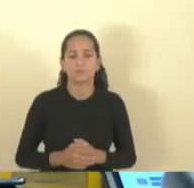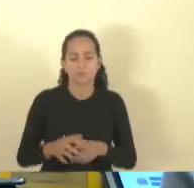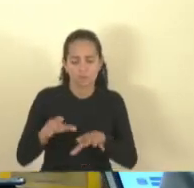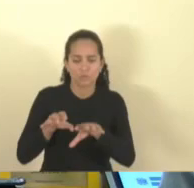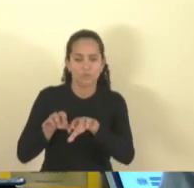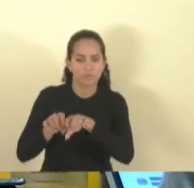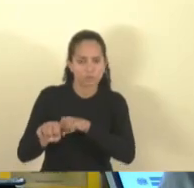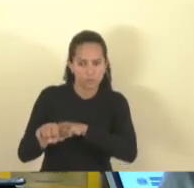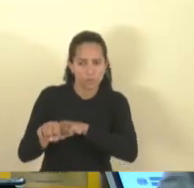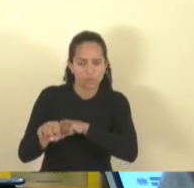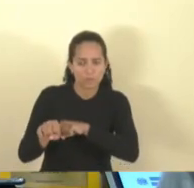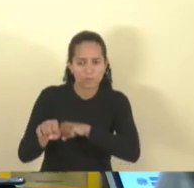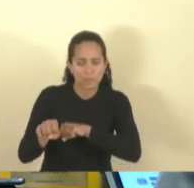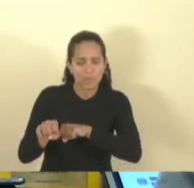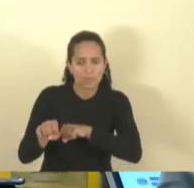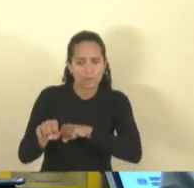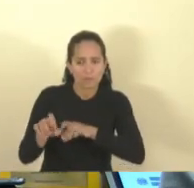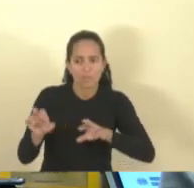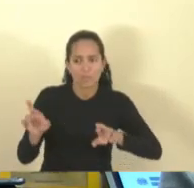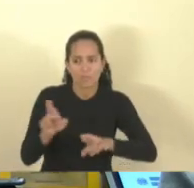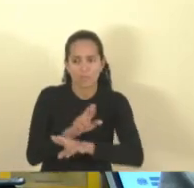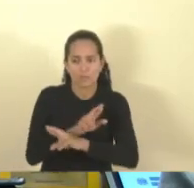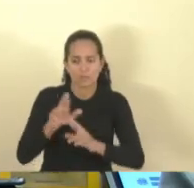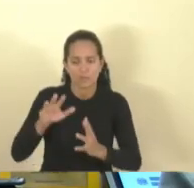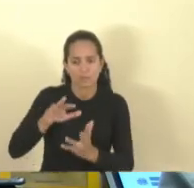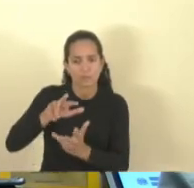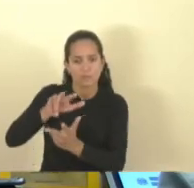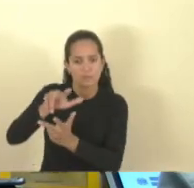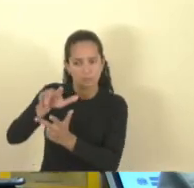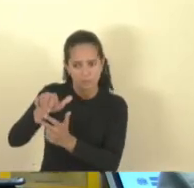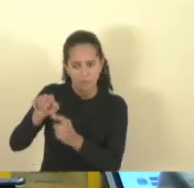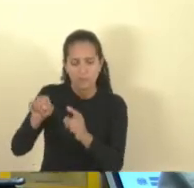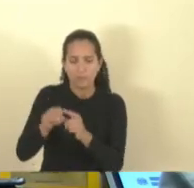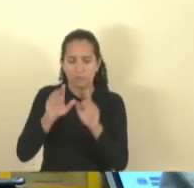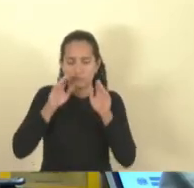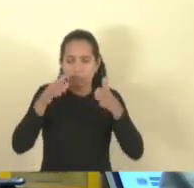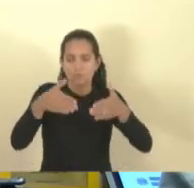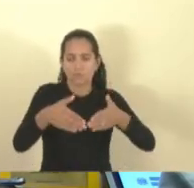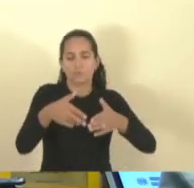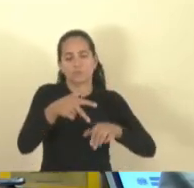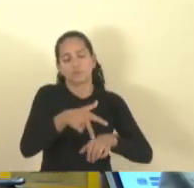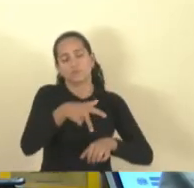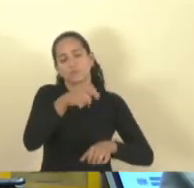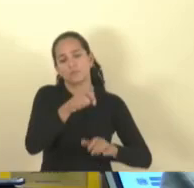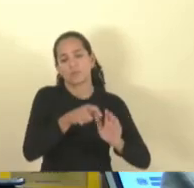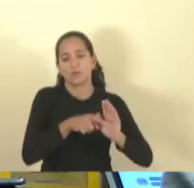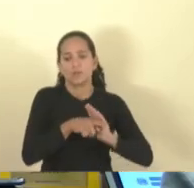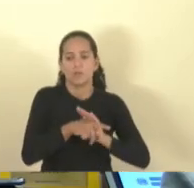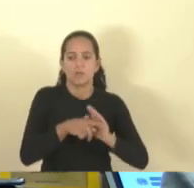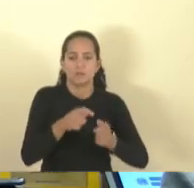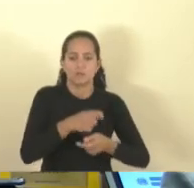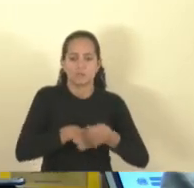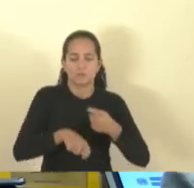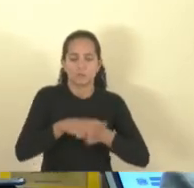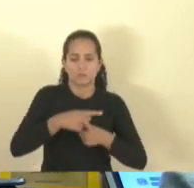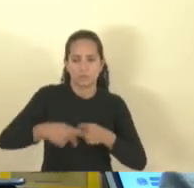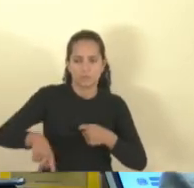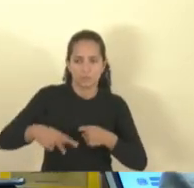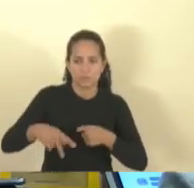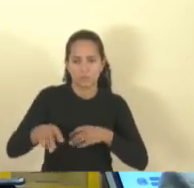graduada em Relações Internacionais, com especialização em Administração Pública, Planejamento e Gestão